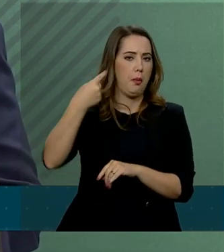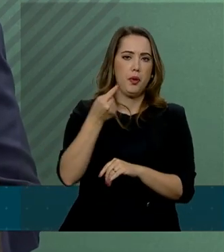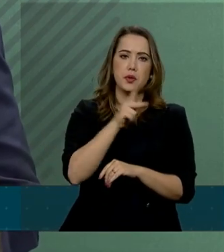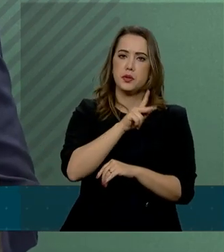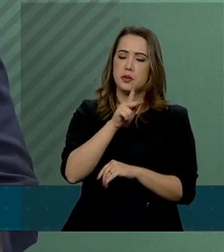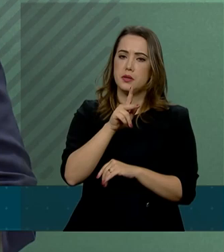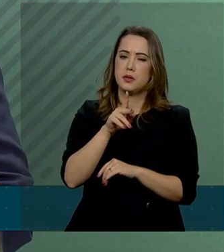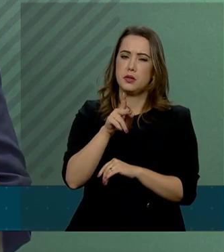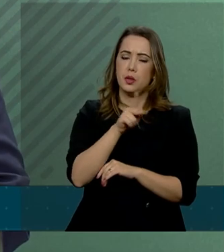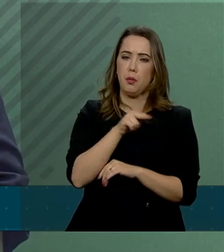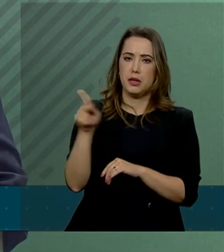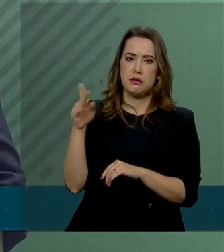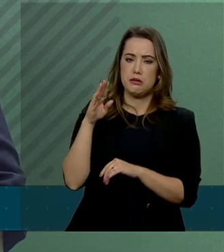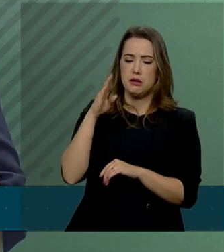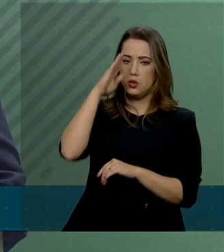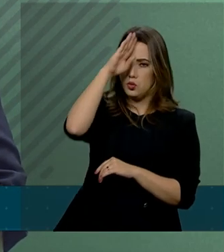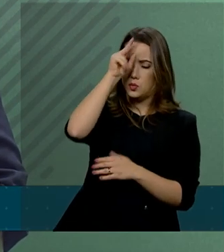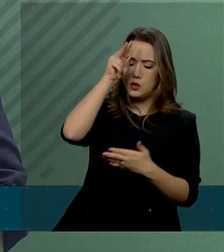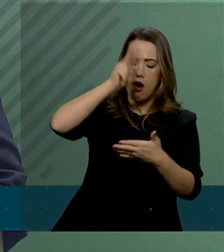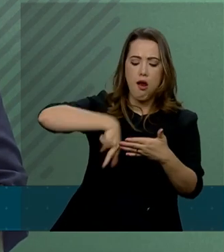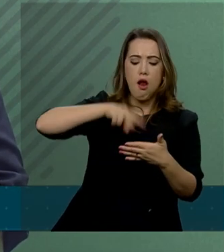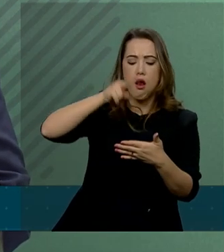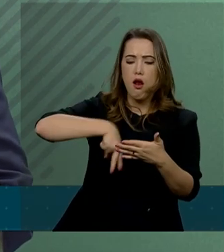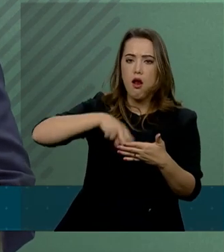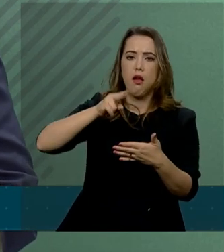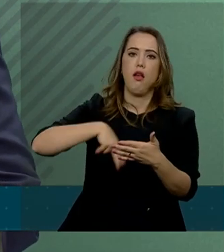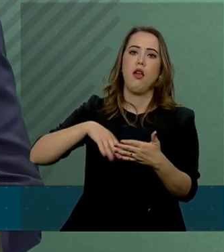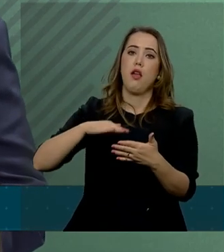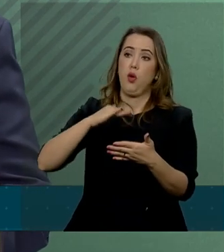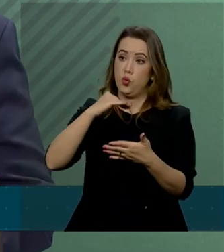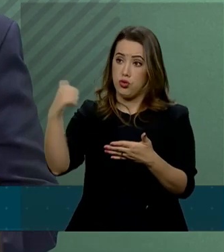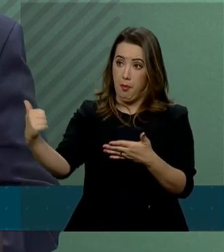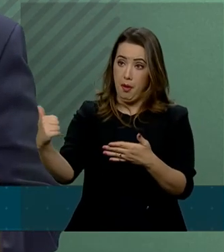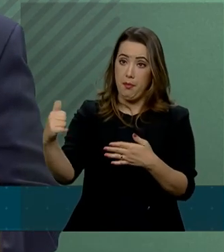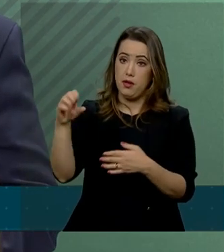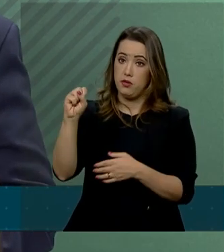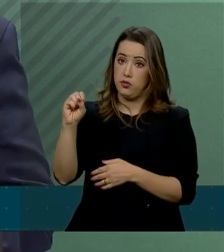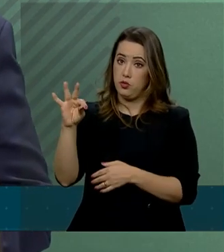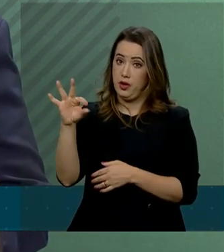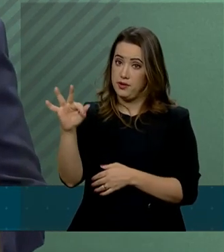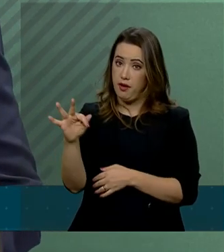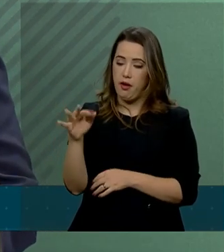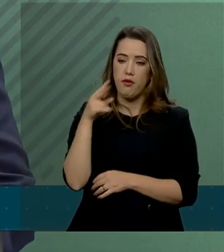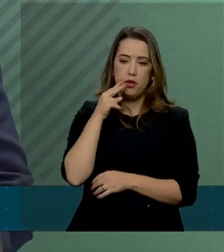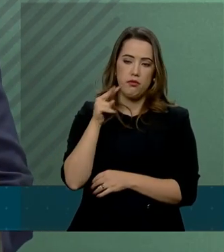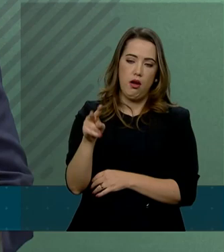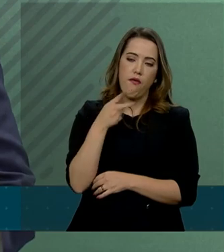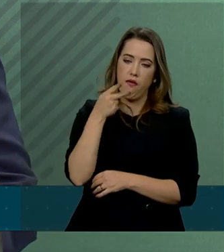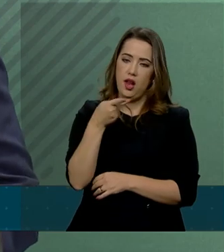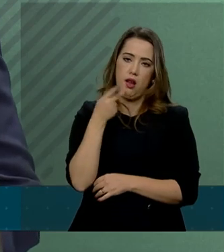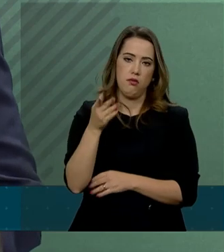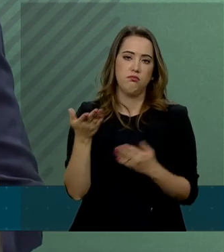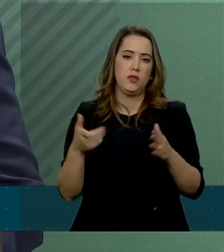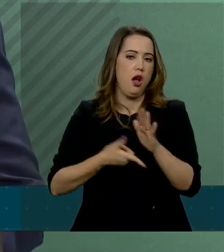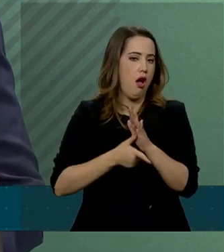da interpelação o senhor presidente tomará as suas posições de vocalizar a sua percepção